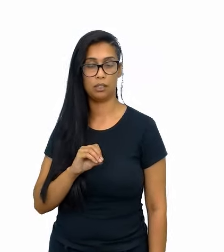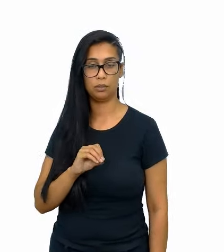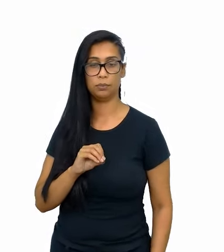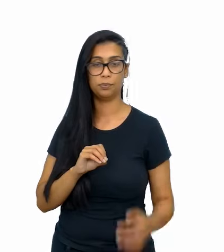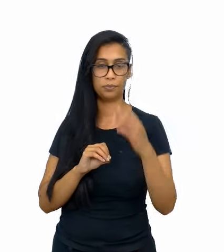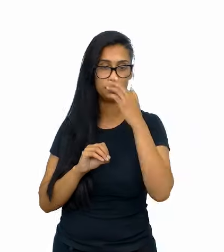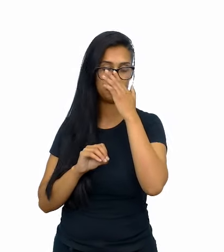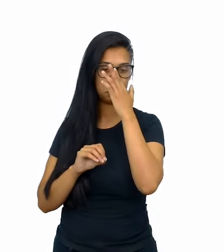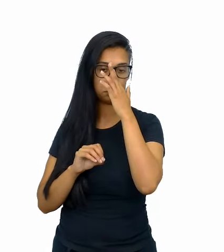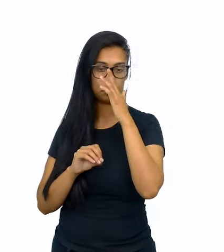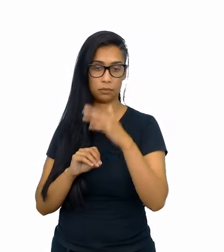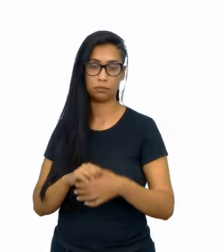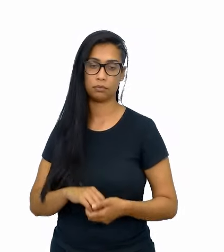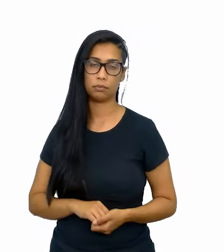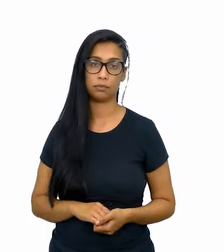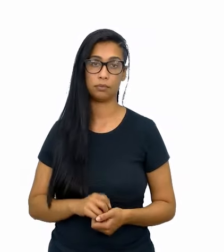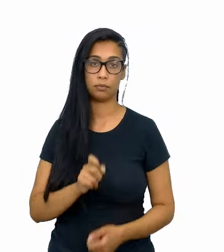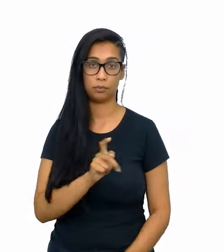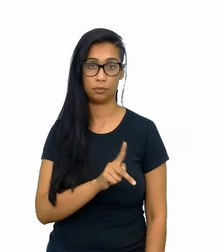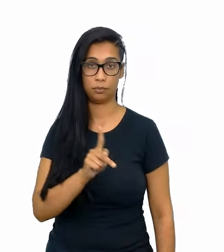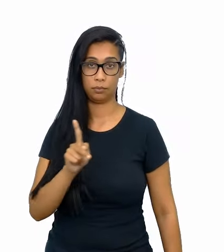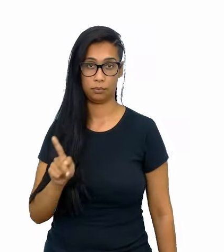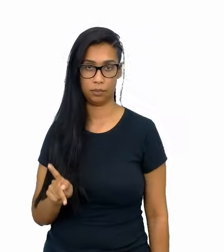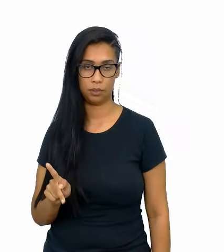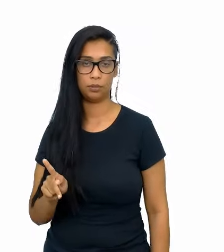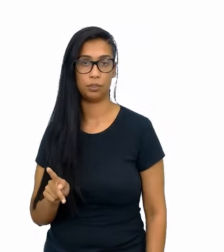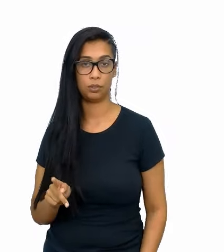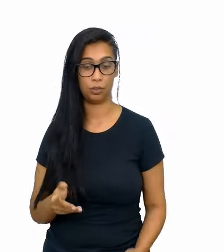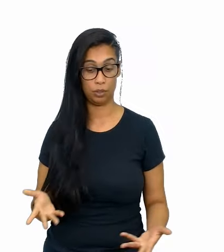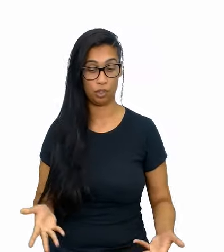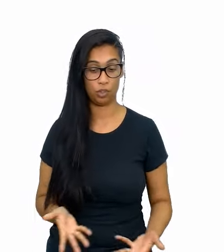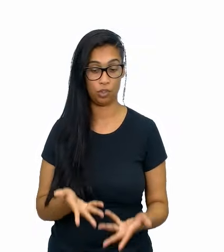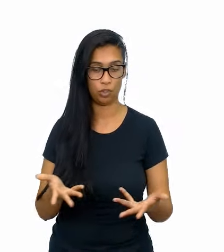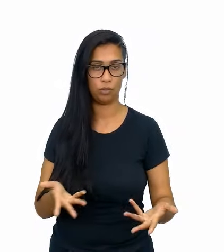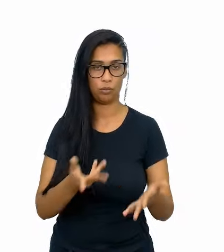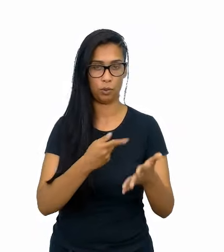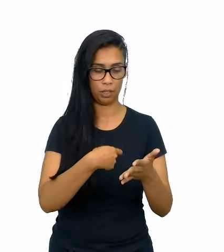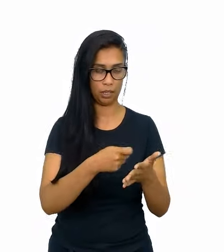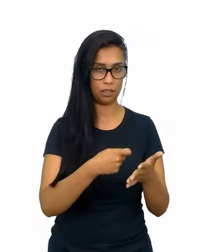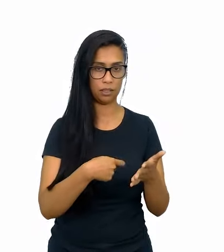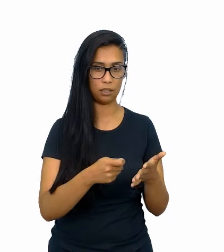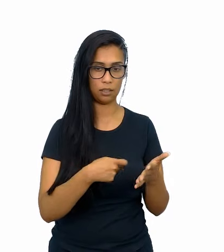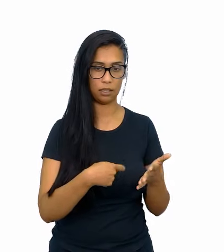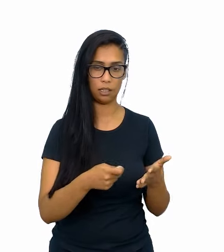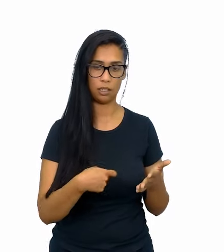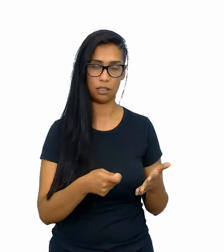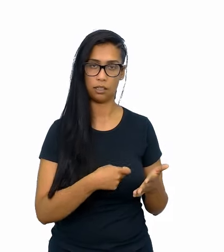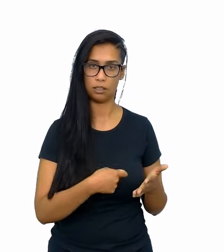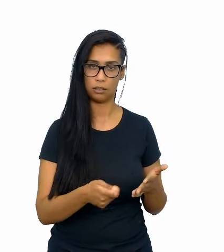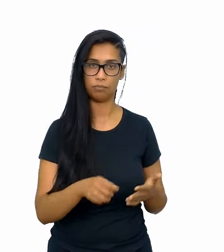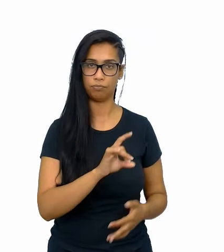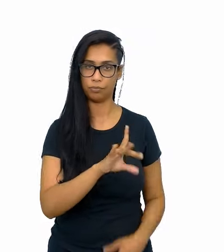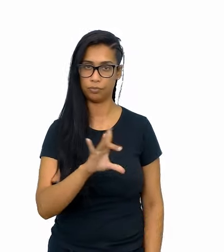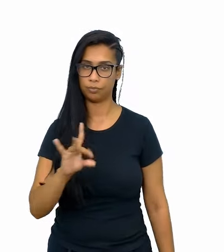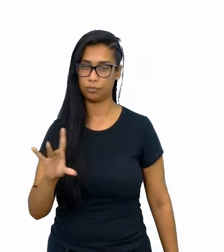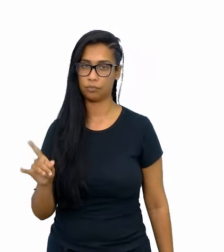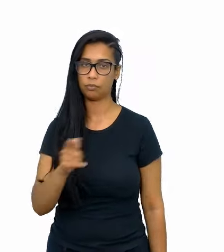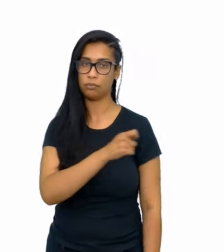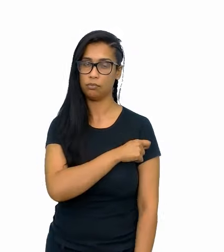jogo um procedimento de escritor, né? Os estudantes estão textualizando, e assim é uma oportunidade de